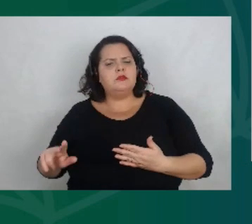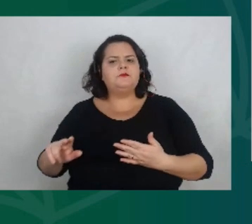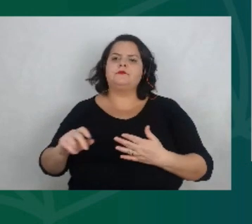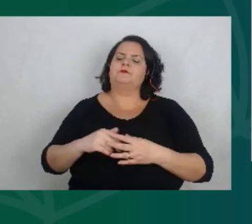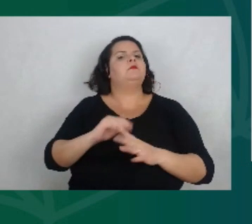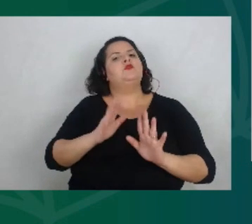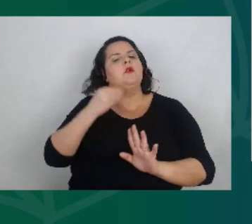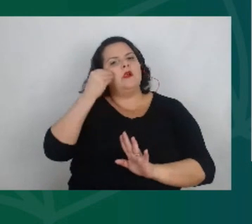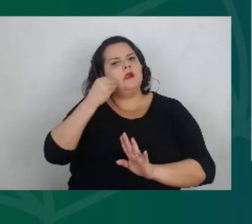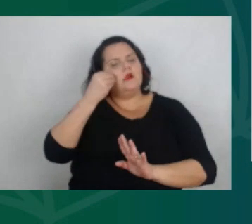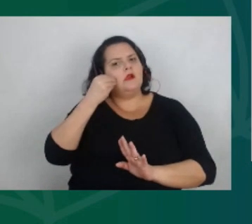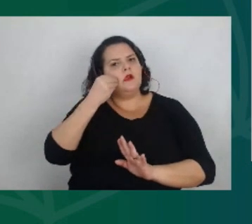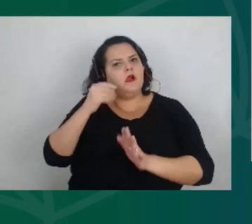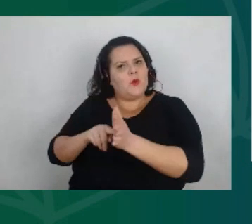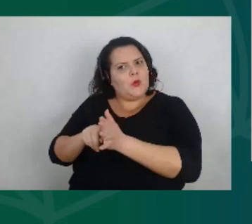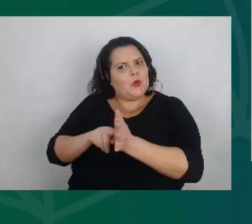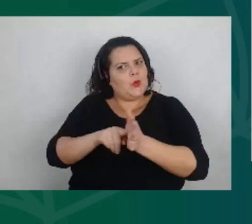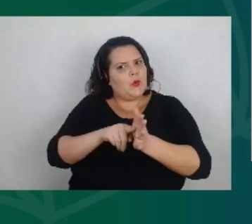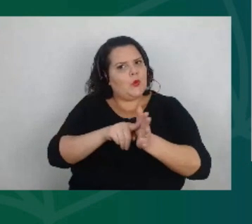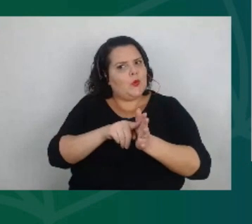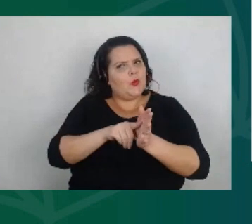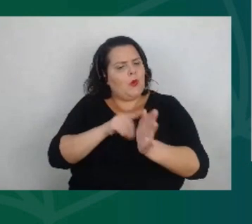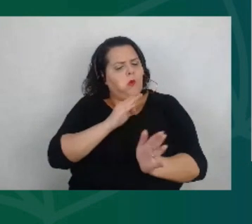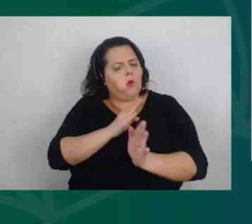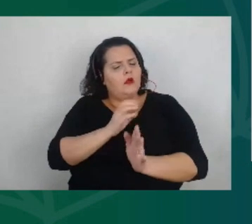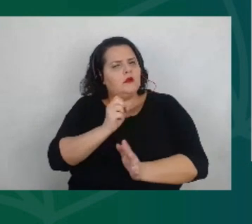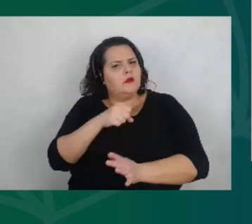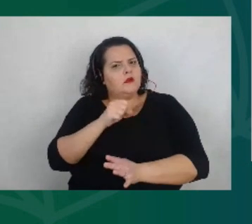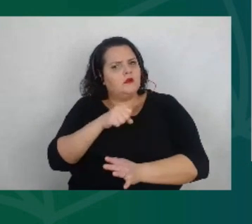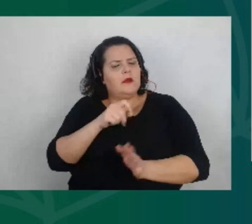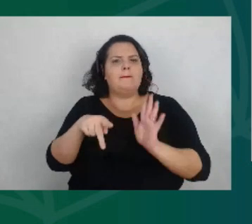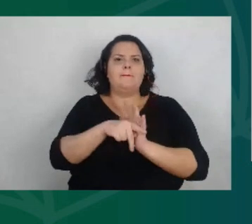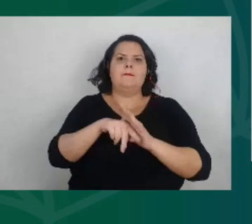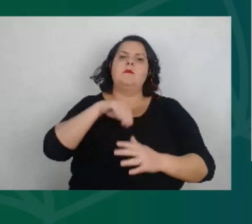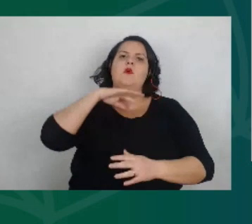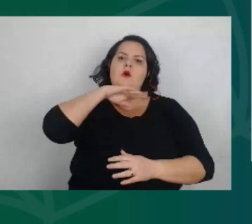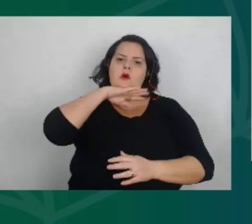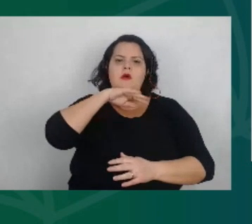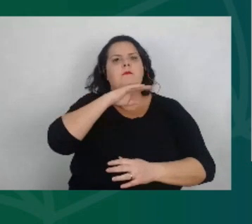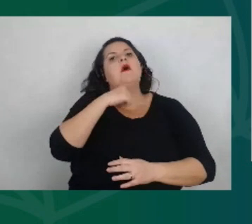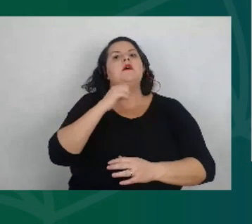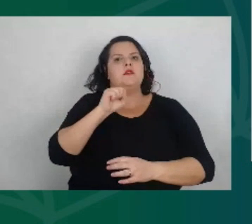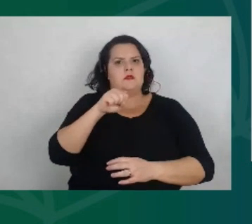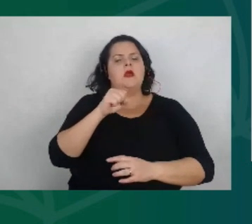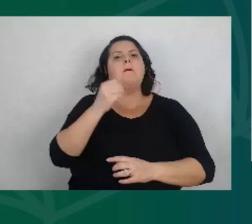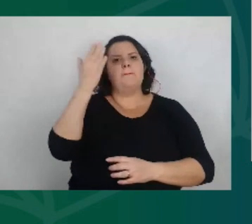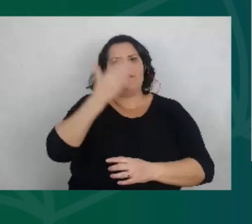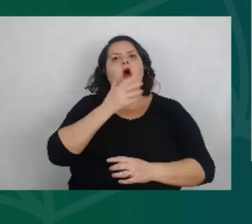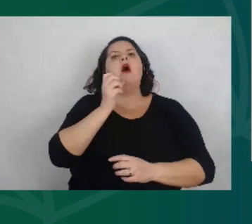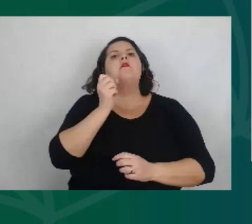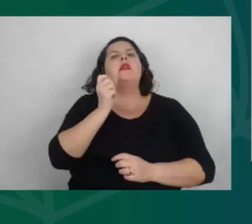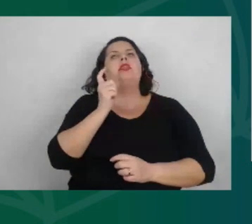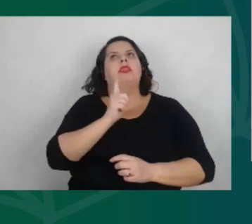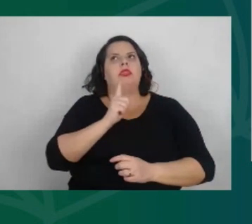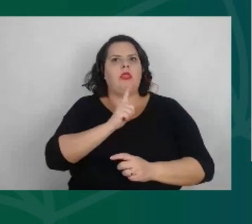testes de eficácia em animais e mostrou que ela funciona bem em animais. em primatas, onde